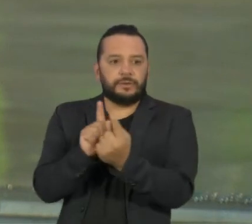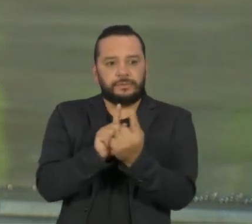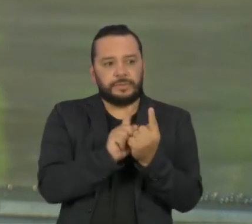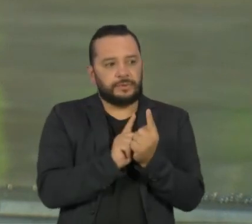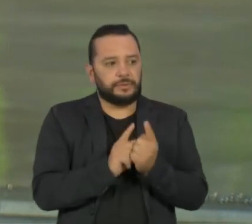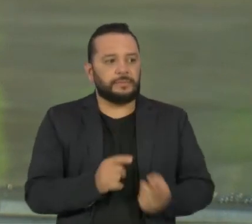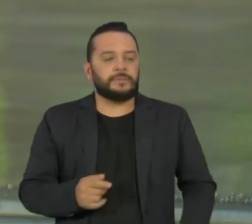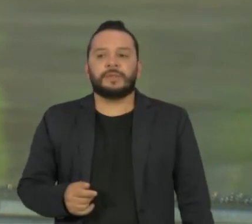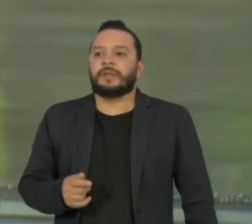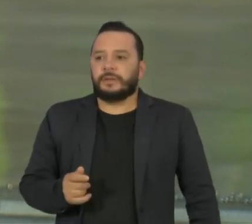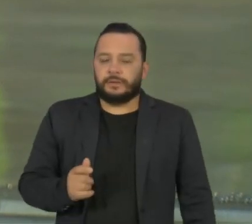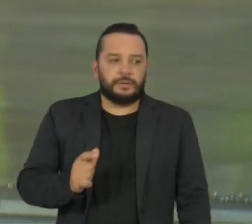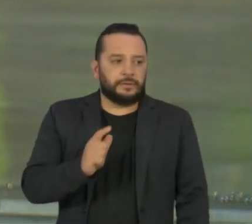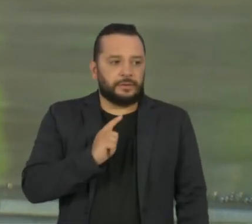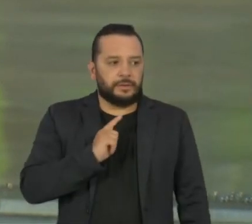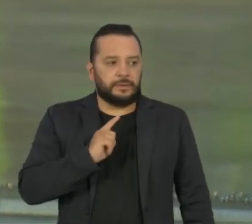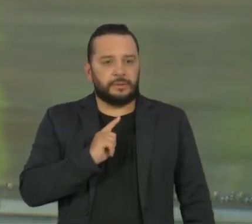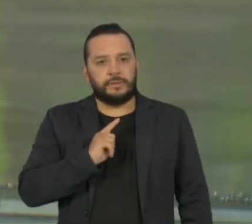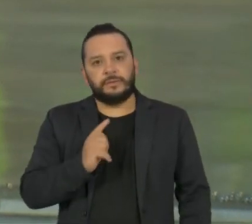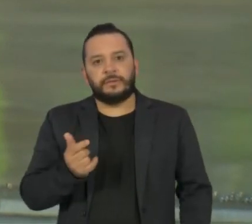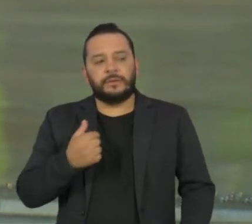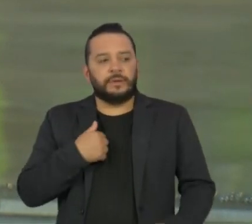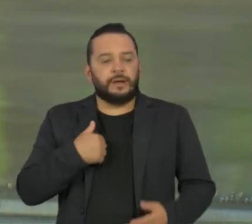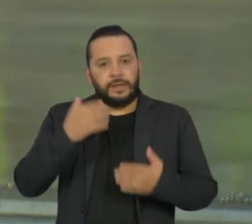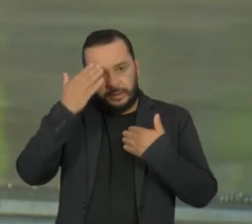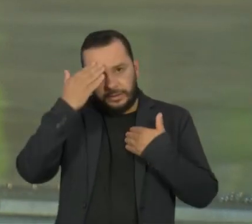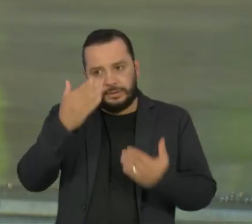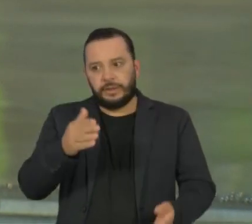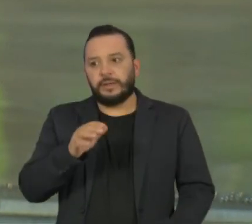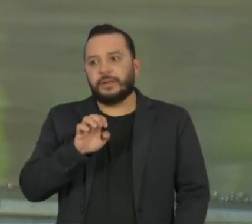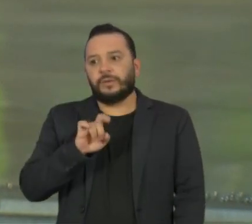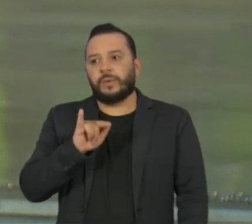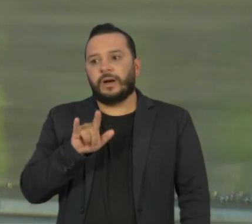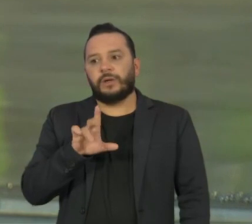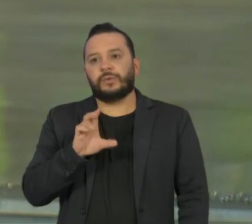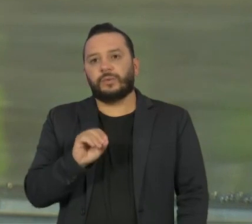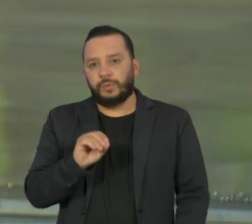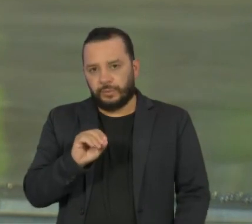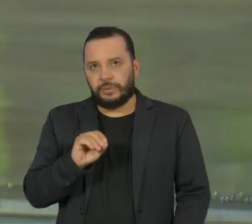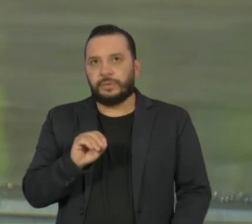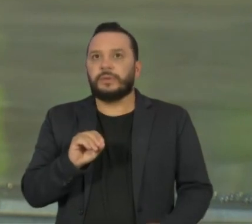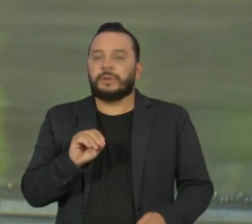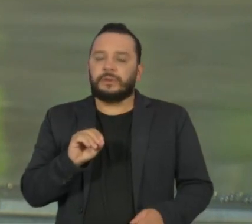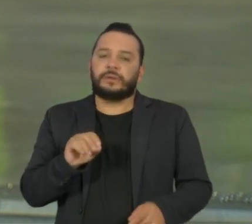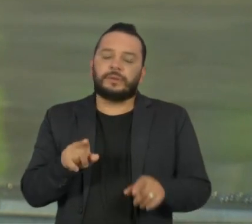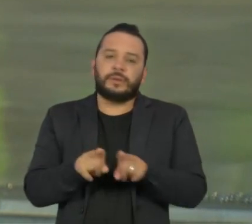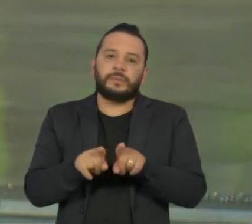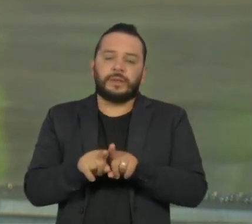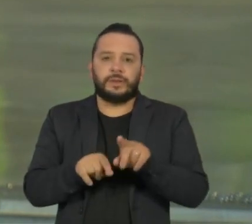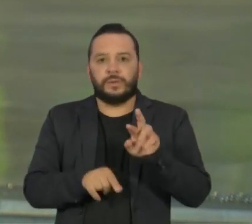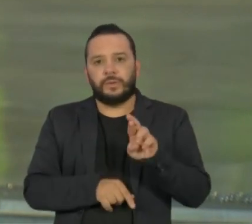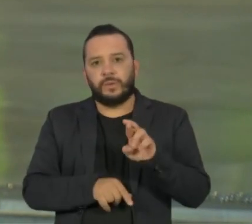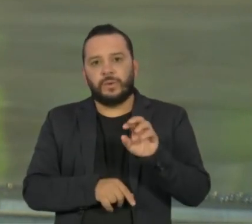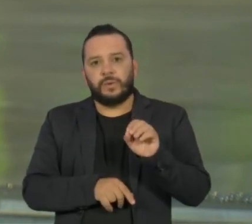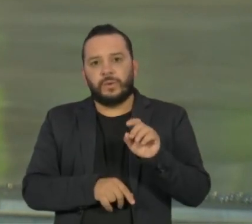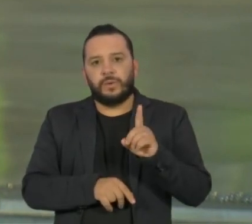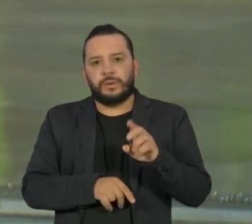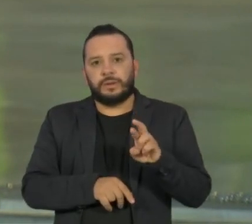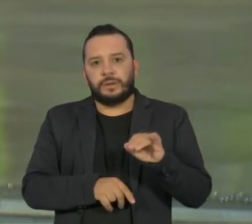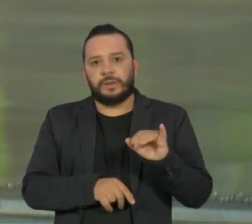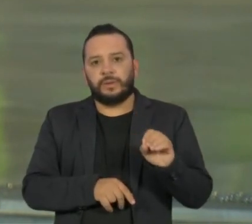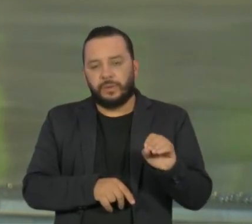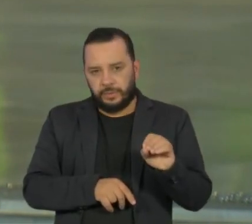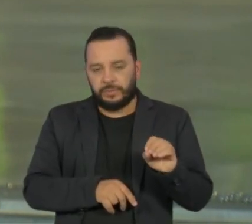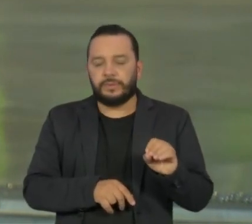agradecer a presença dos vereadores Eduardo Tuma e Rodrigo Goulart, porque a Câmara Municipal tem sido